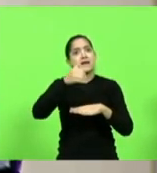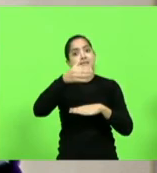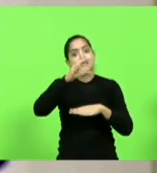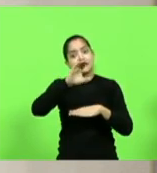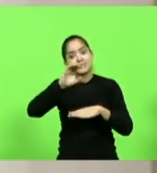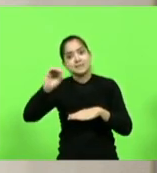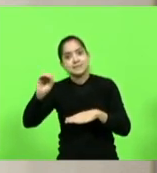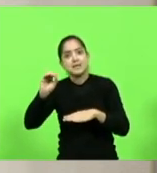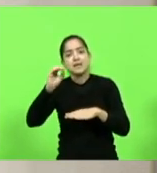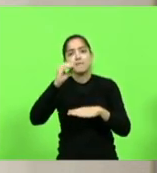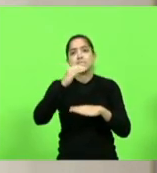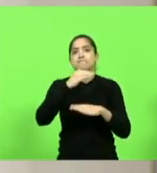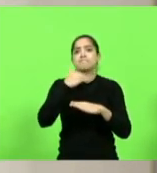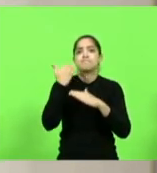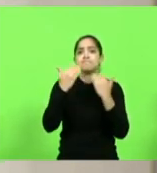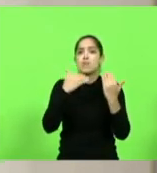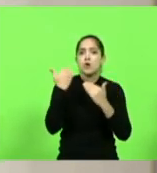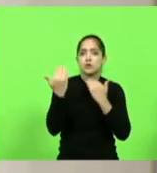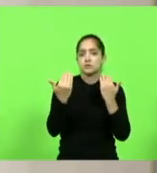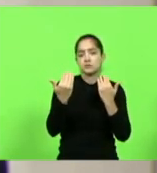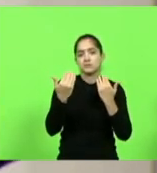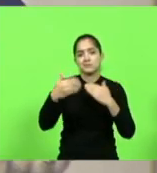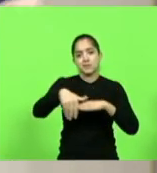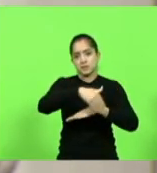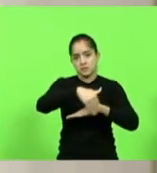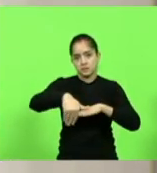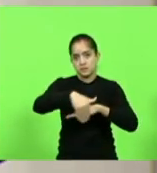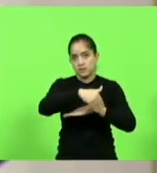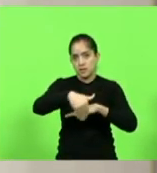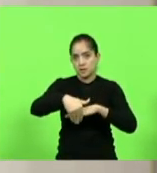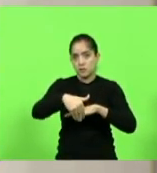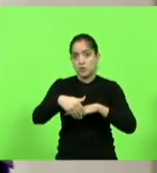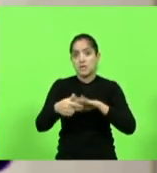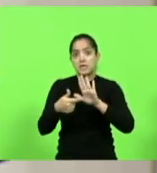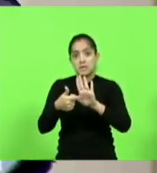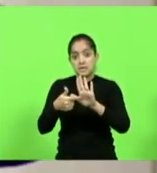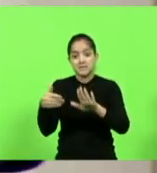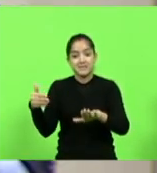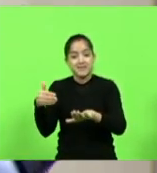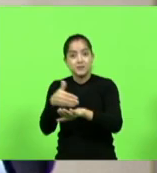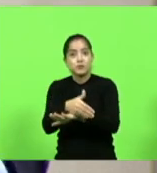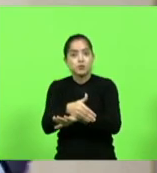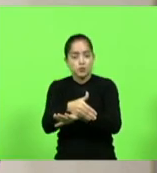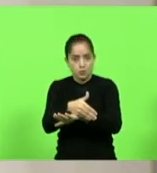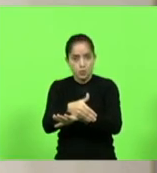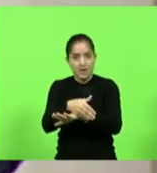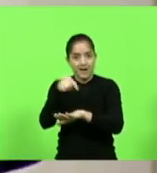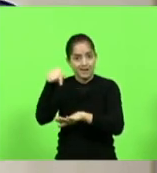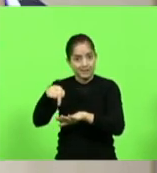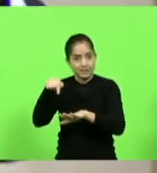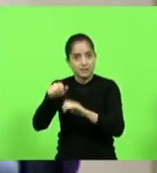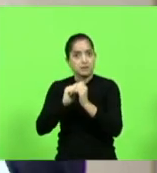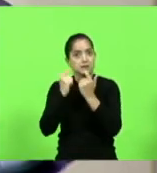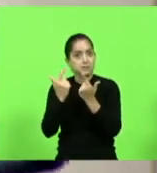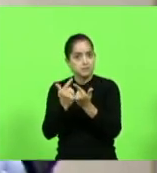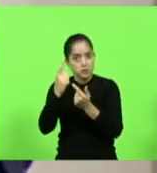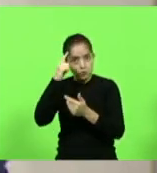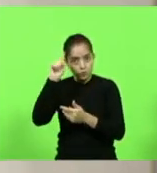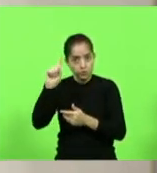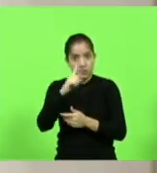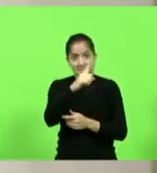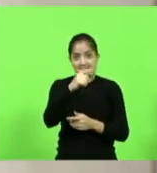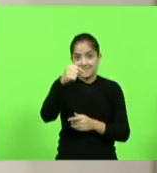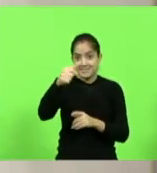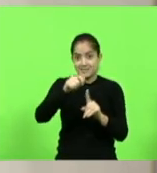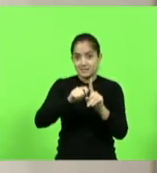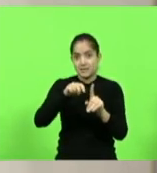ano na 470. Esse projeto entrou na casa, aqui na Assembleia, dia 17 de